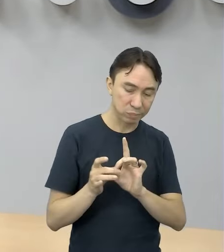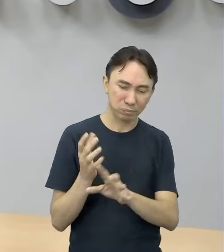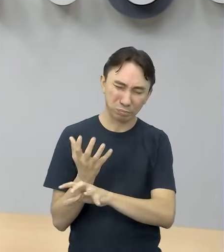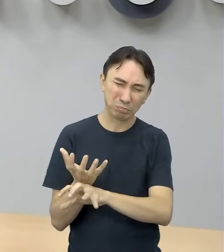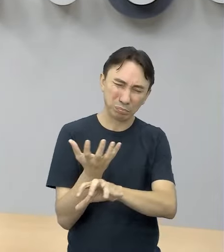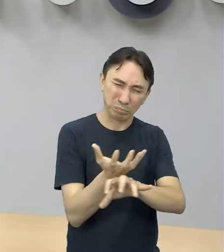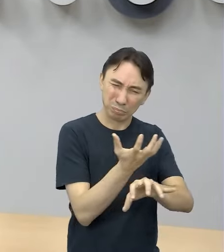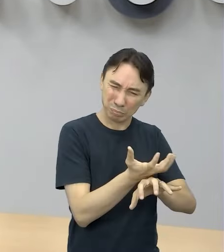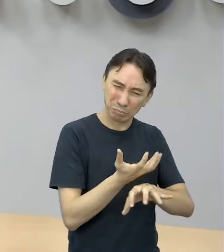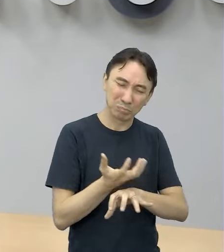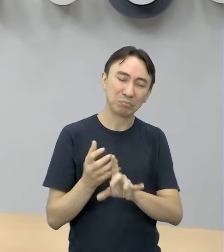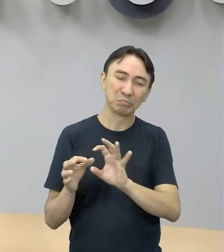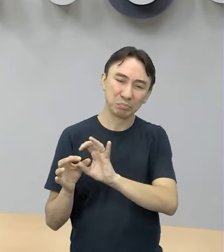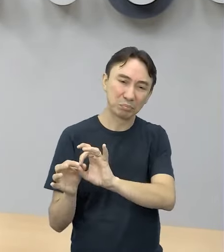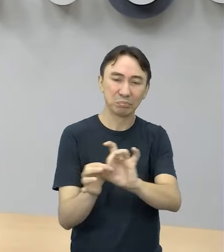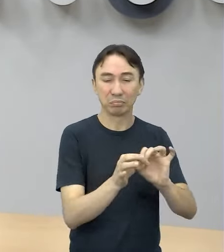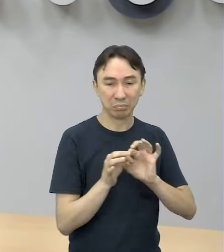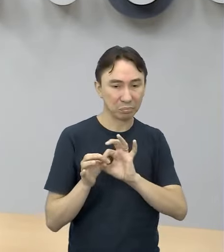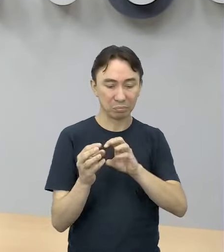né,